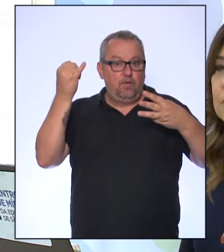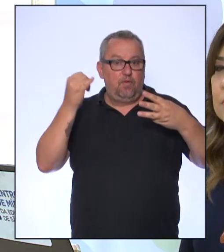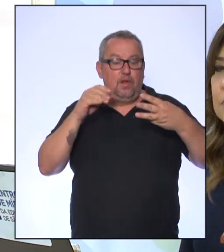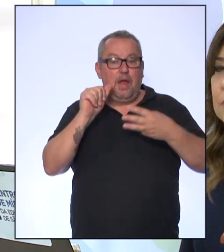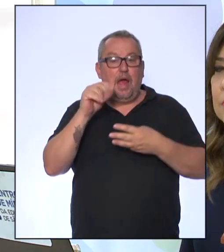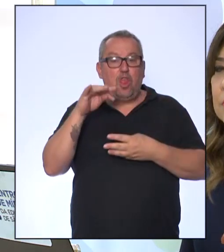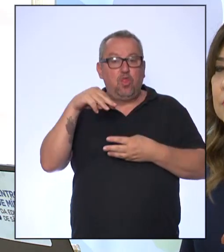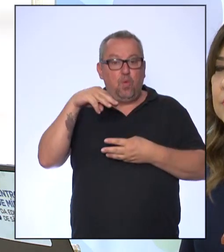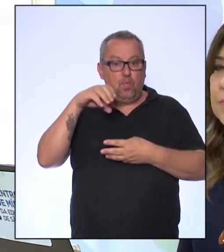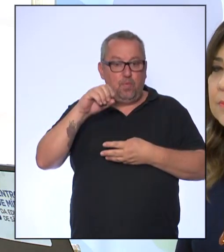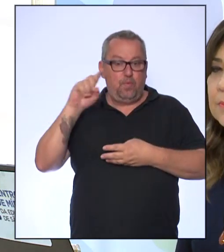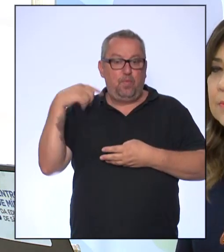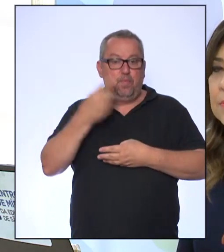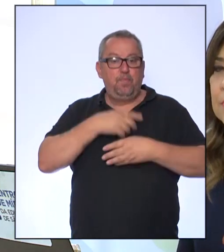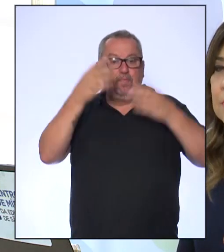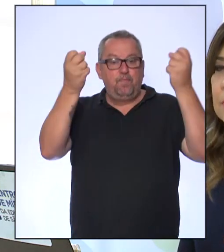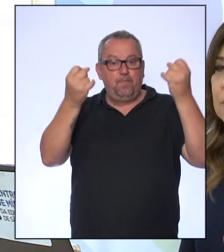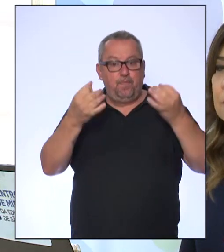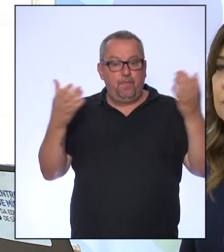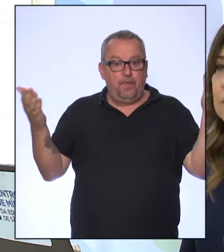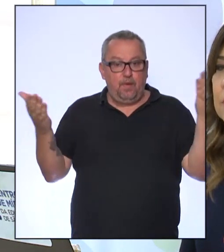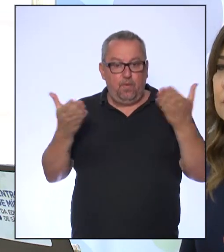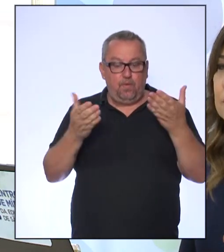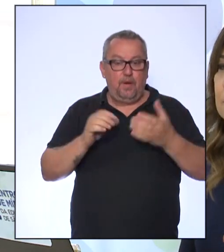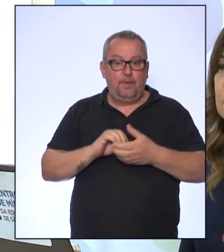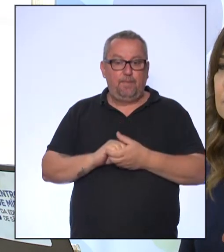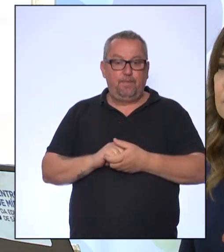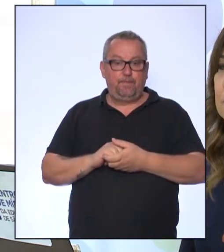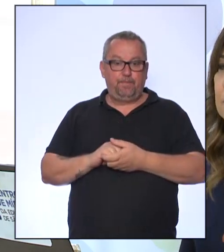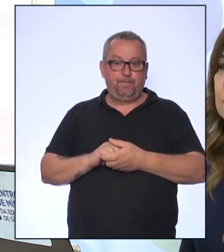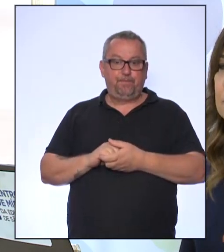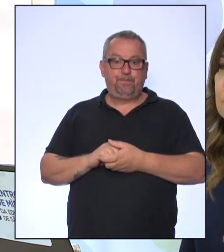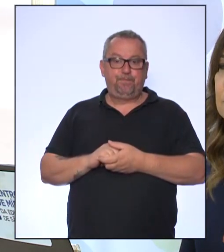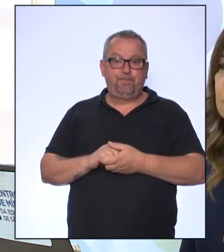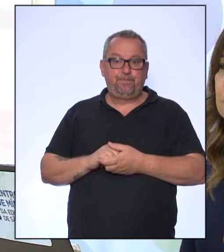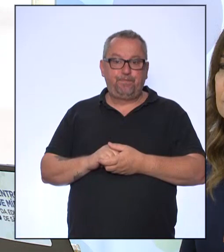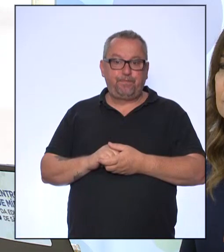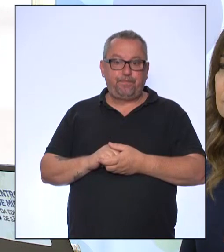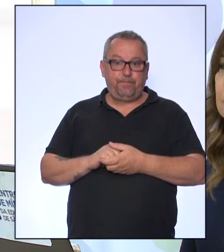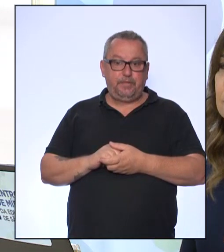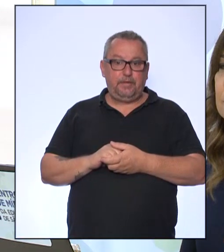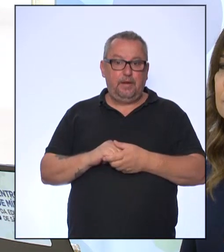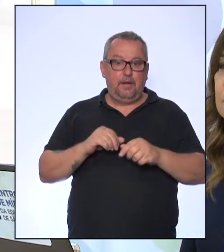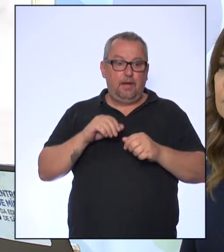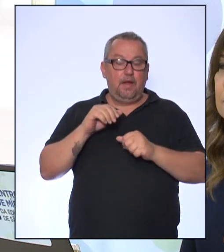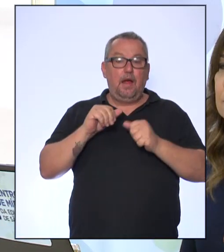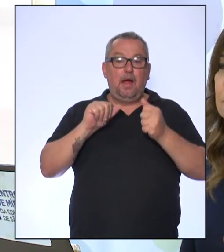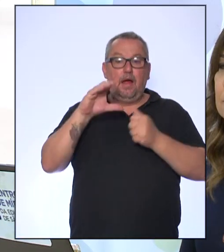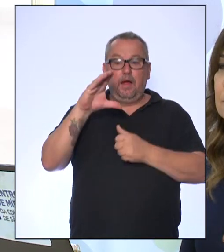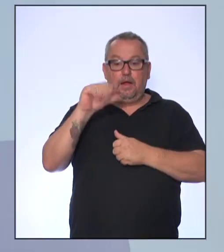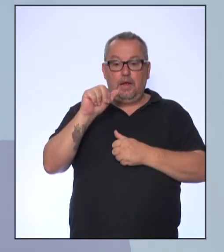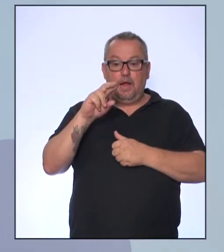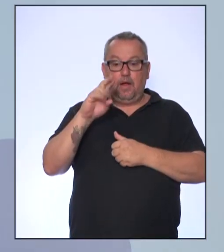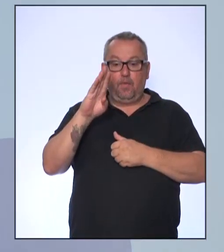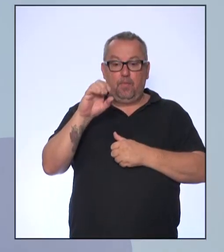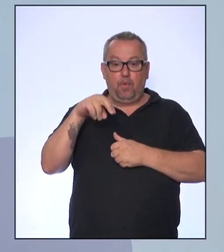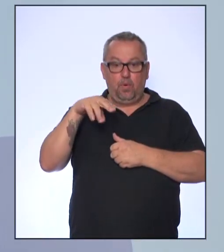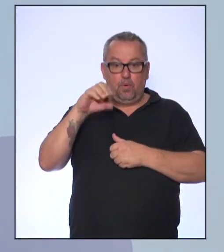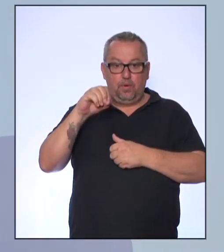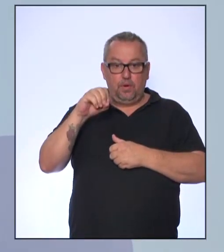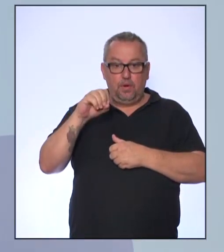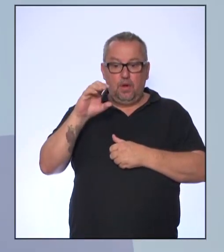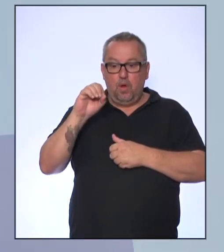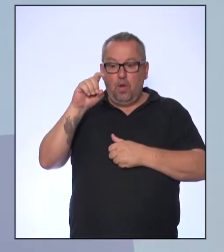importante para a nossa explicação de reação química. Então, olha só aqui, ó, átomo de carbono, átomo de